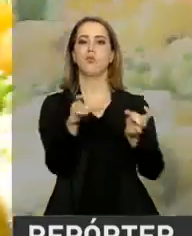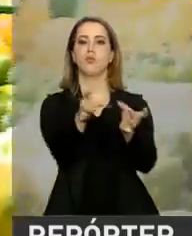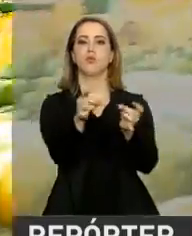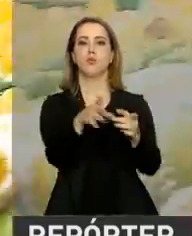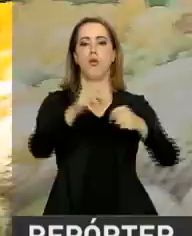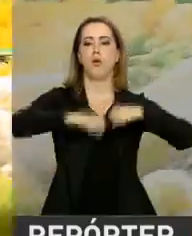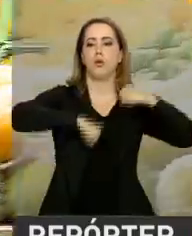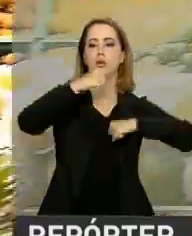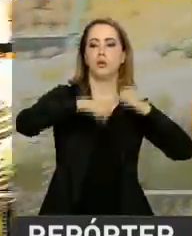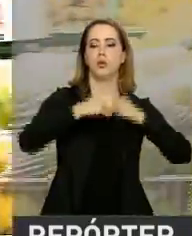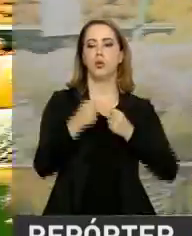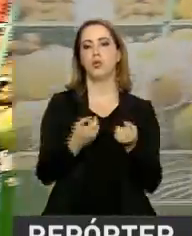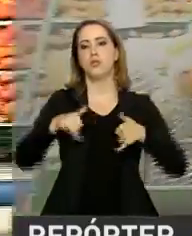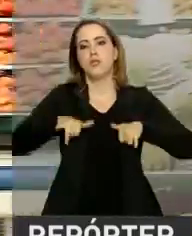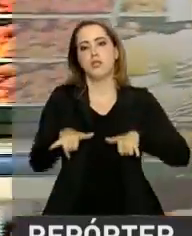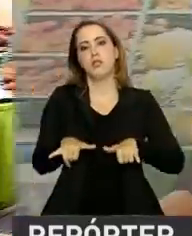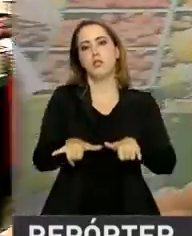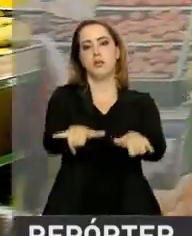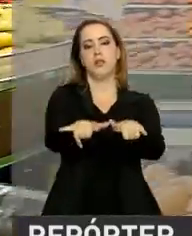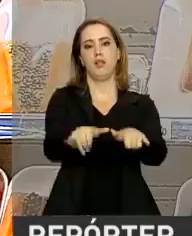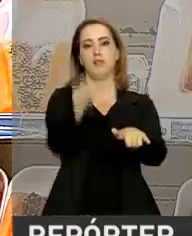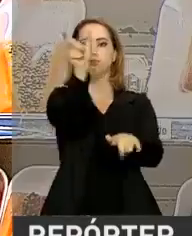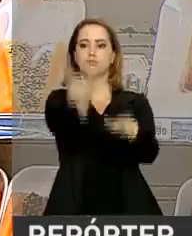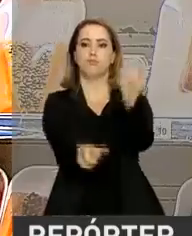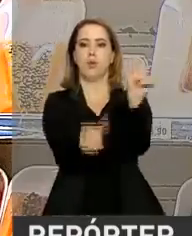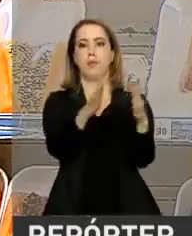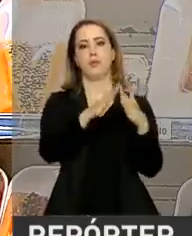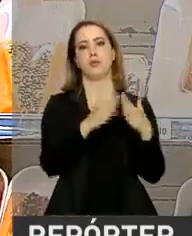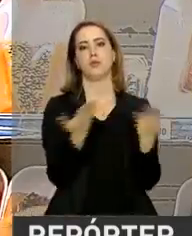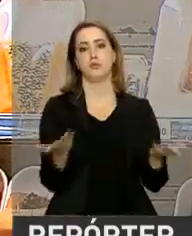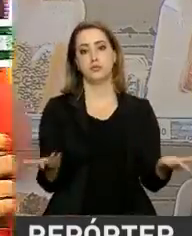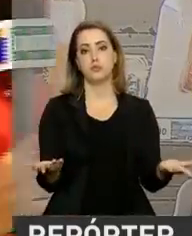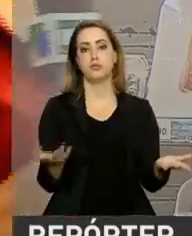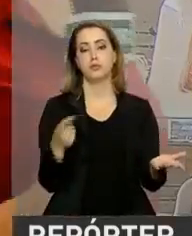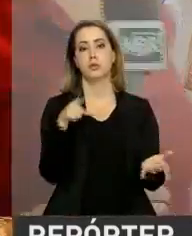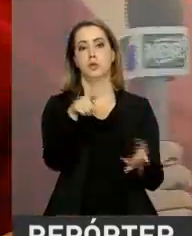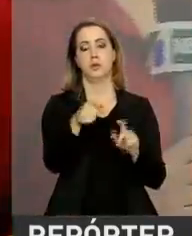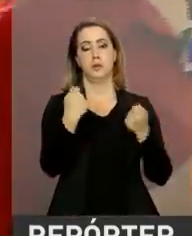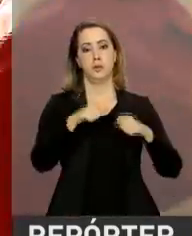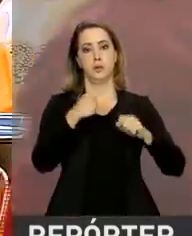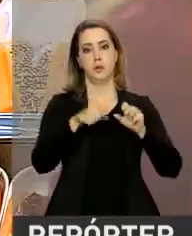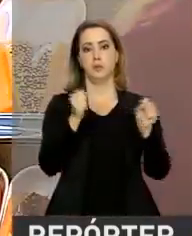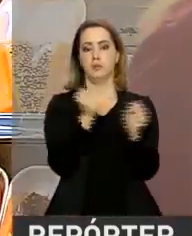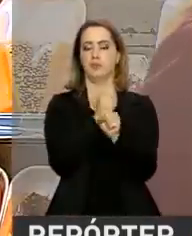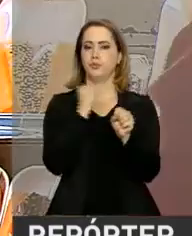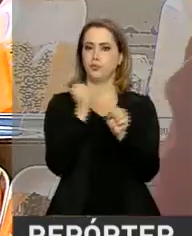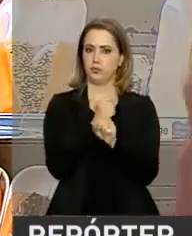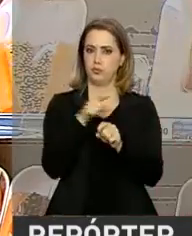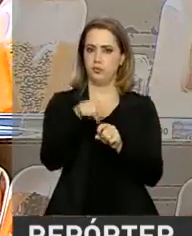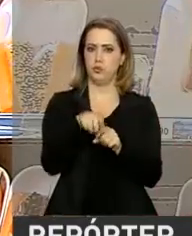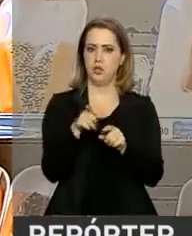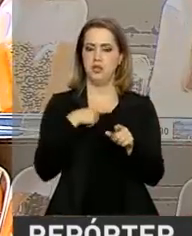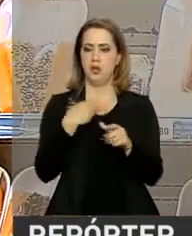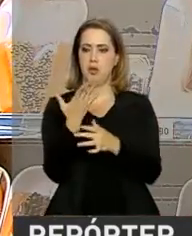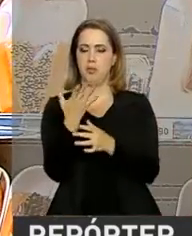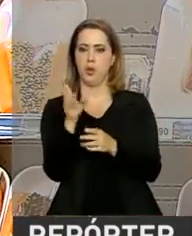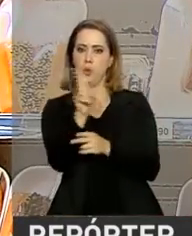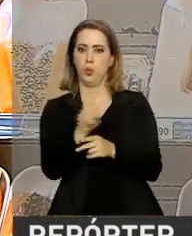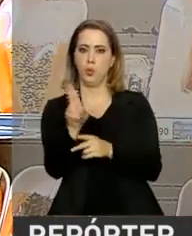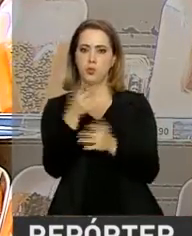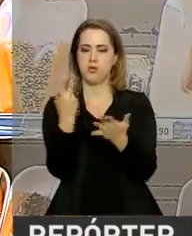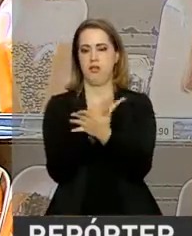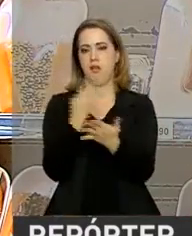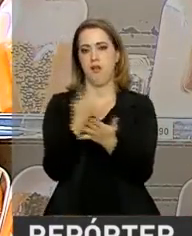indústria supermercado e consumidor segundo a fao infraestrutura precária e manuseio inadequado